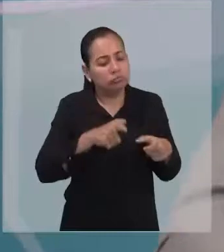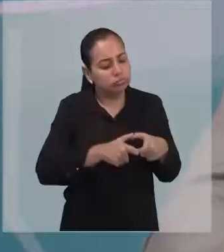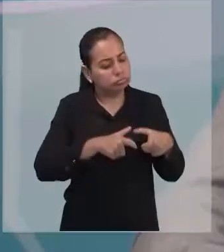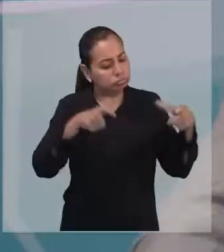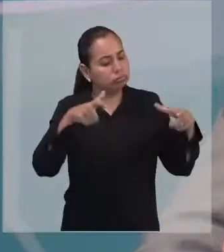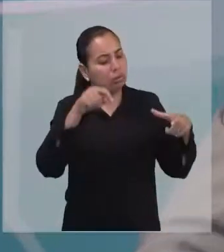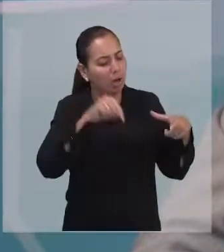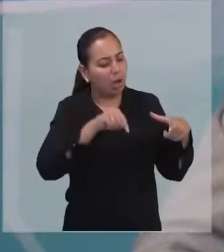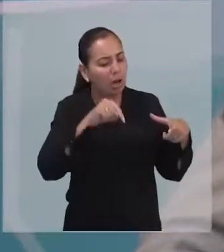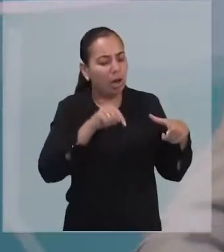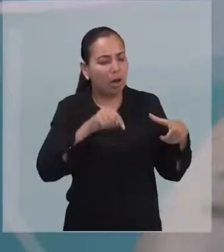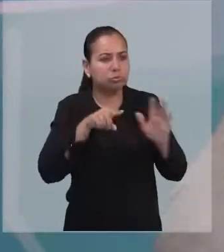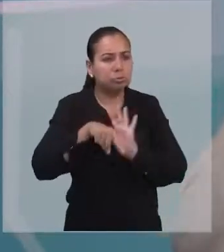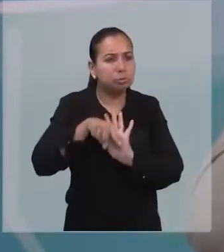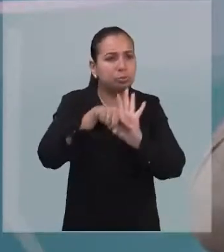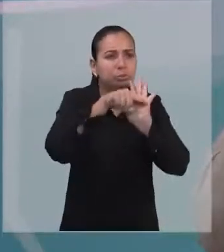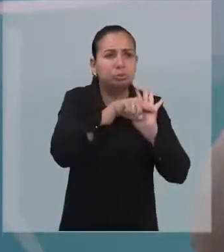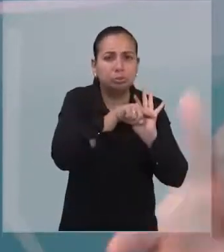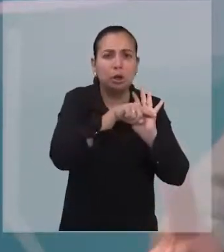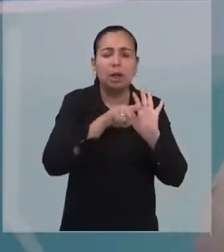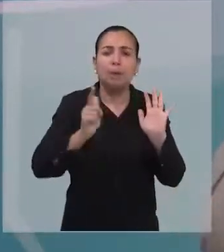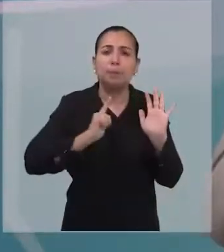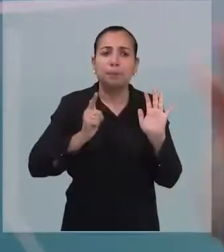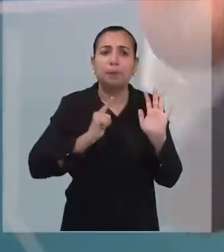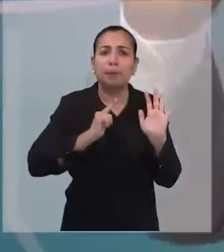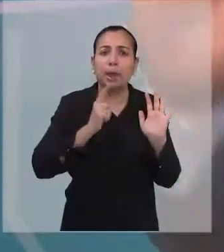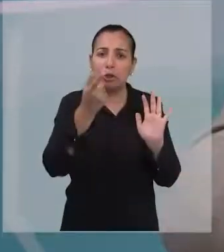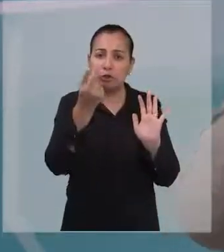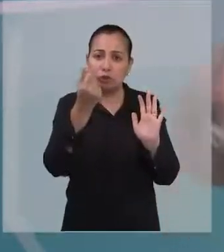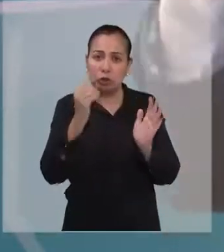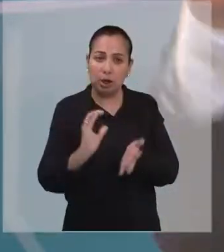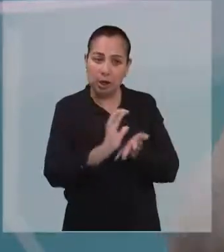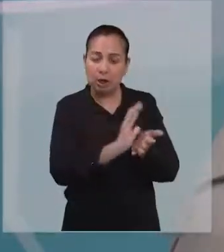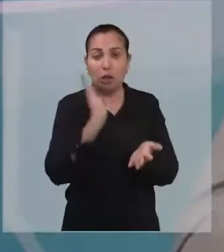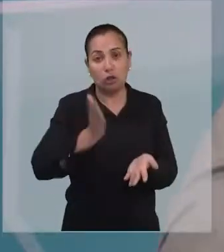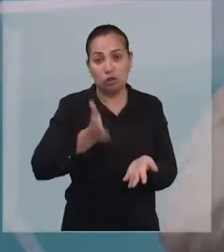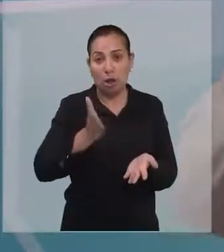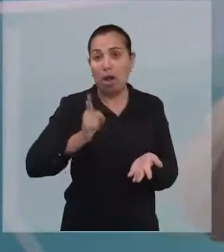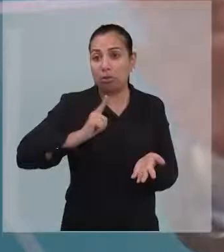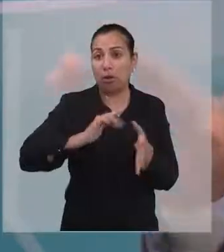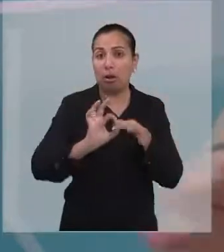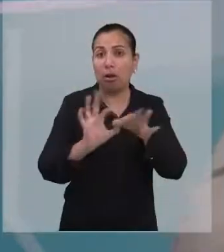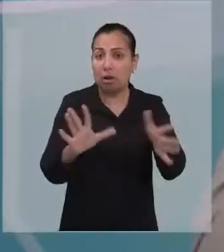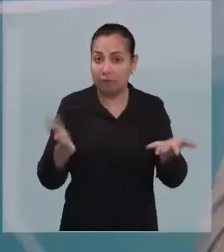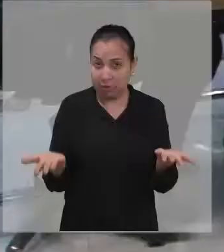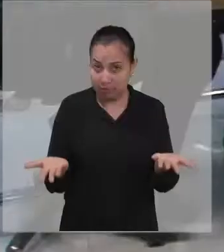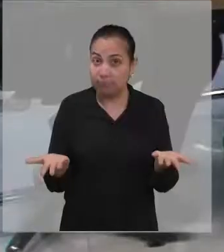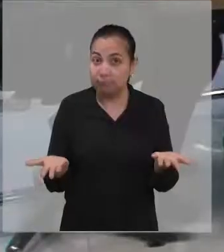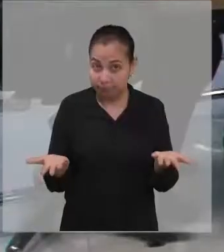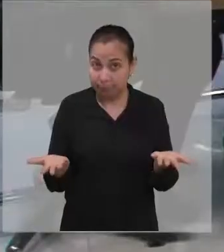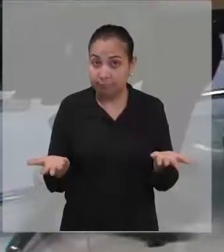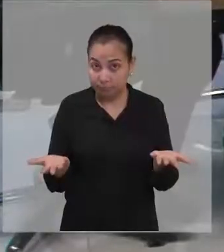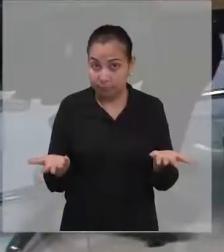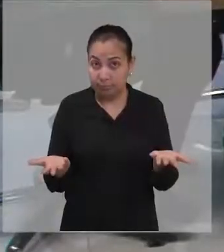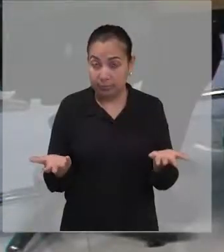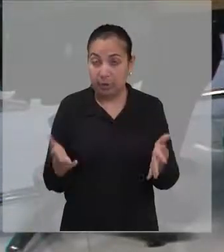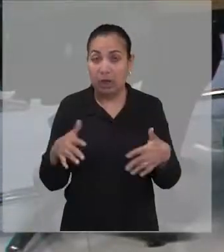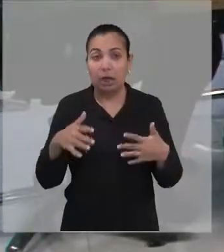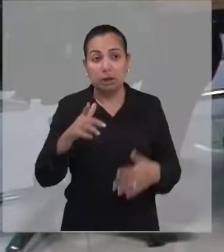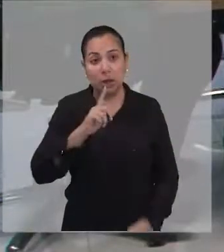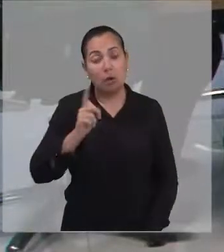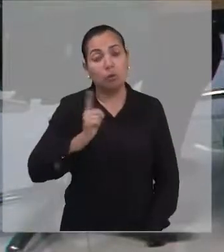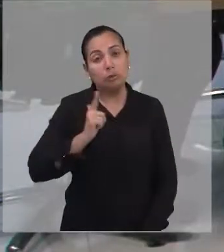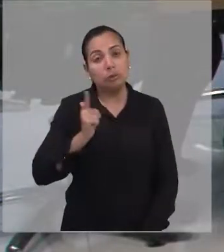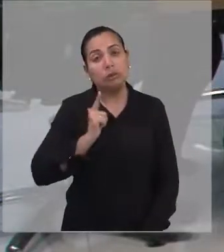tem acordo de delação premiada que a pessoa já devolveu o dinheiro, já está cumprindo a pena e tem gente já na rua. Então isso aí não vai ser atingido por